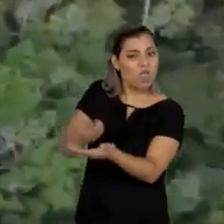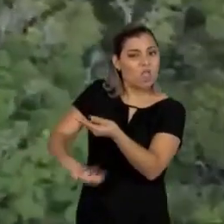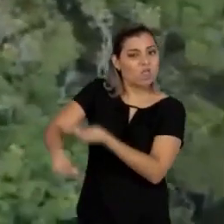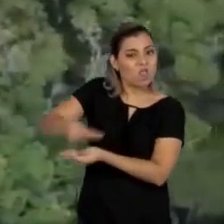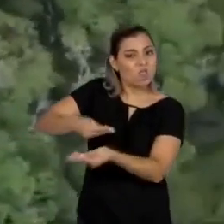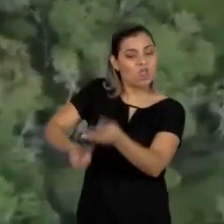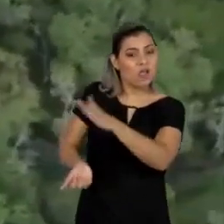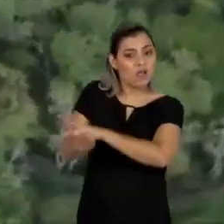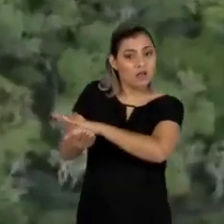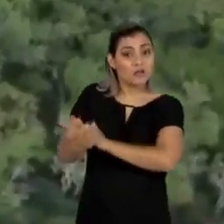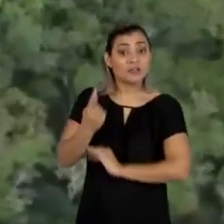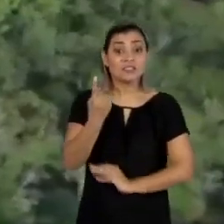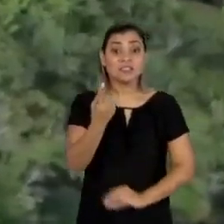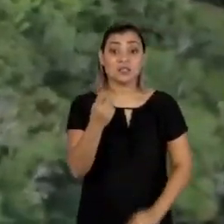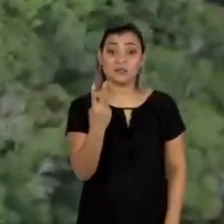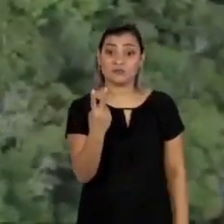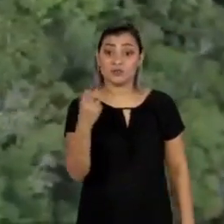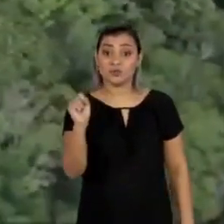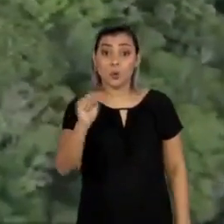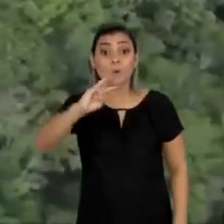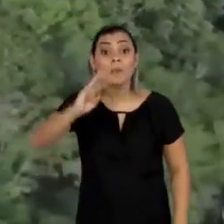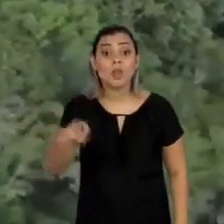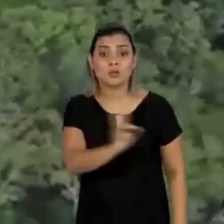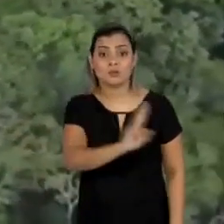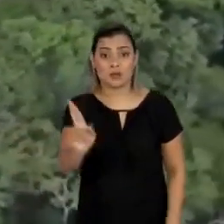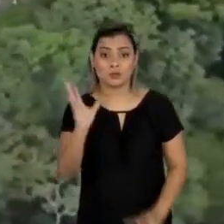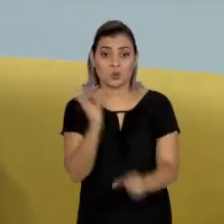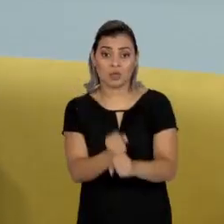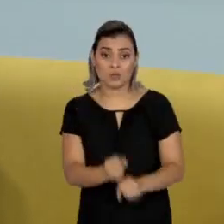teriam somado R$ 128 milhões.